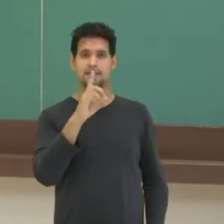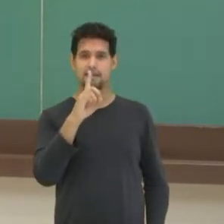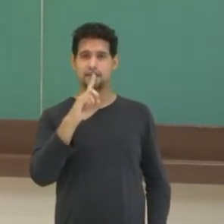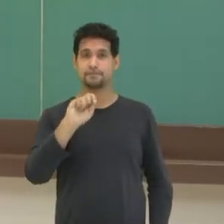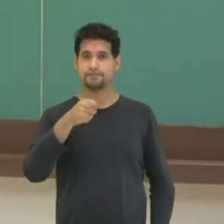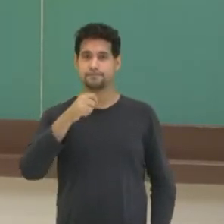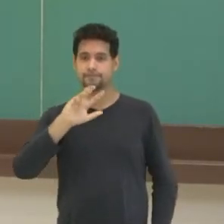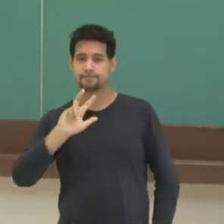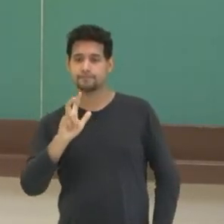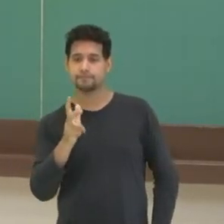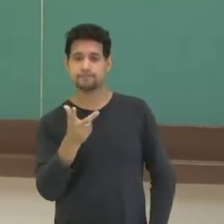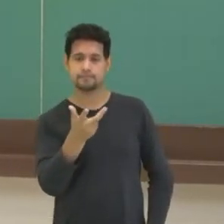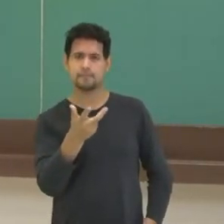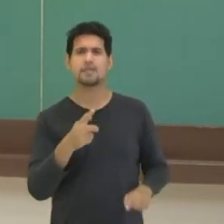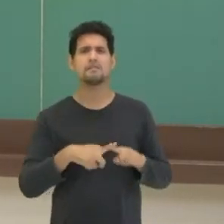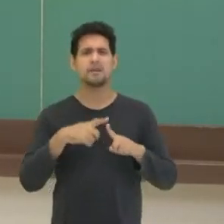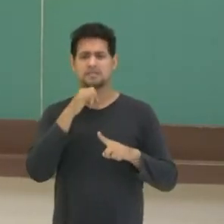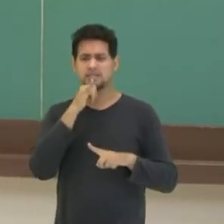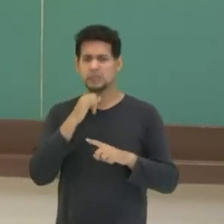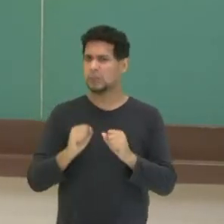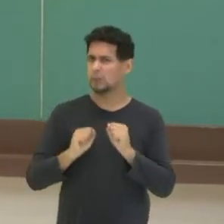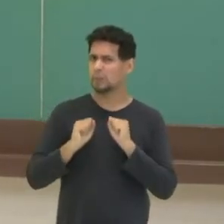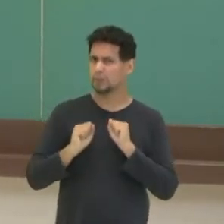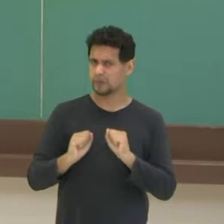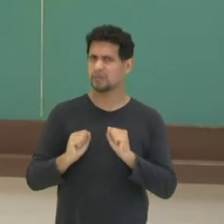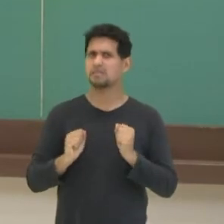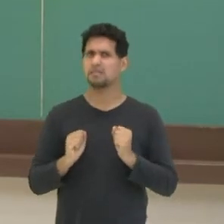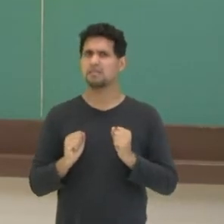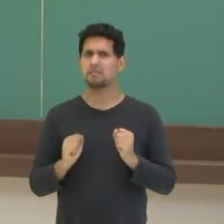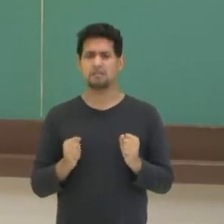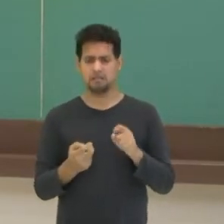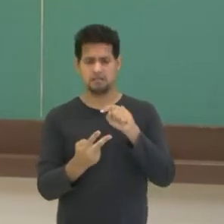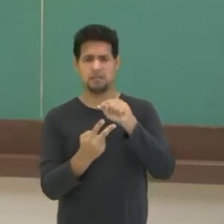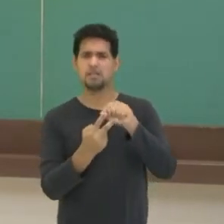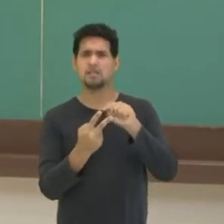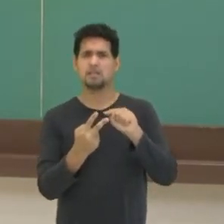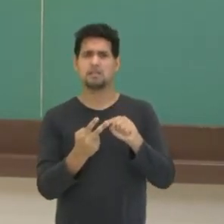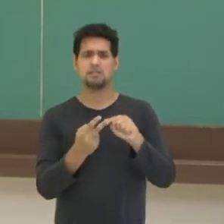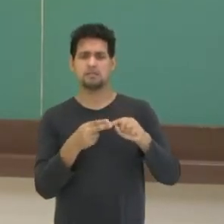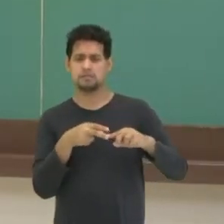substâncias. Então, professor, é possível duas